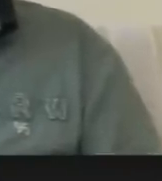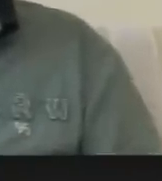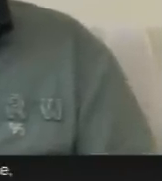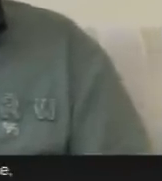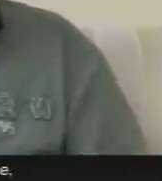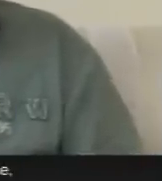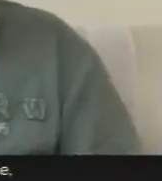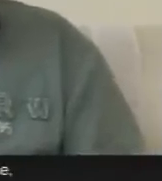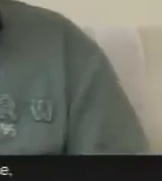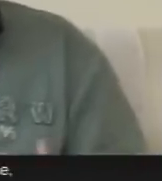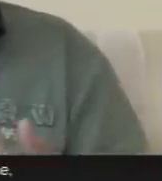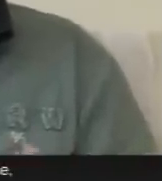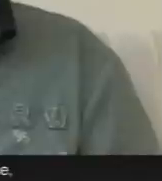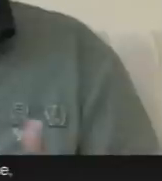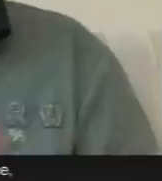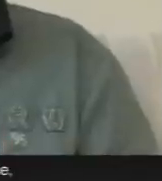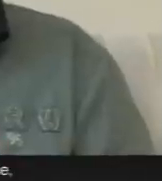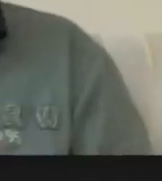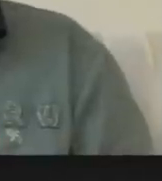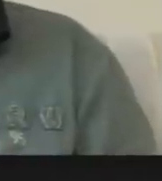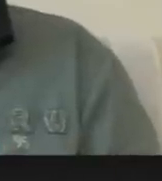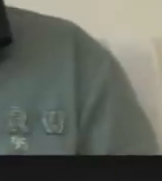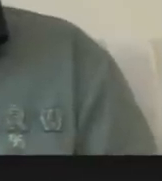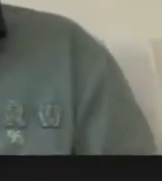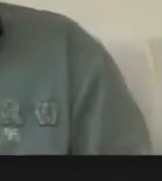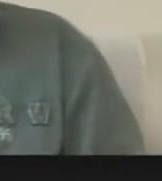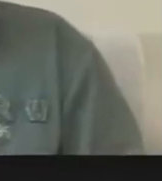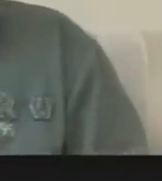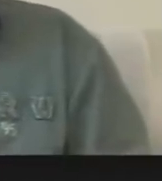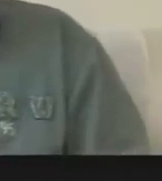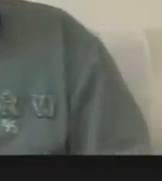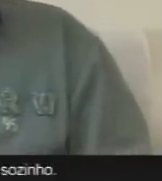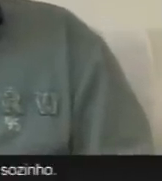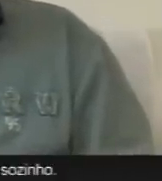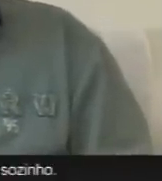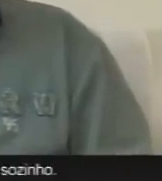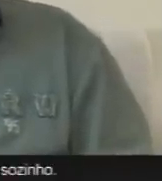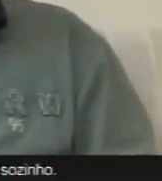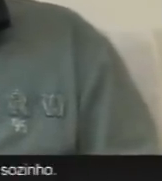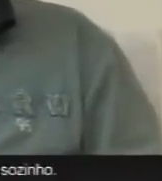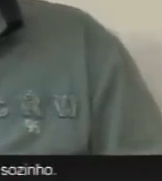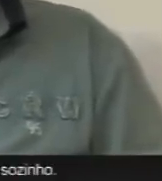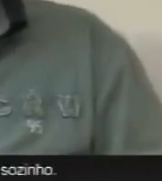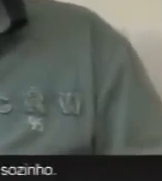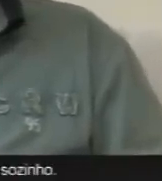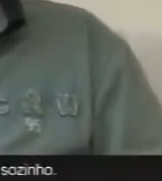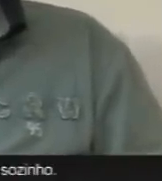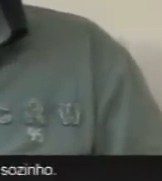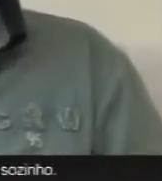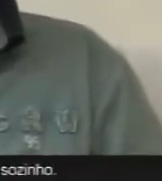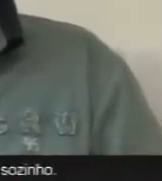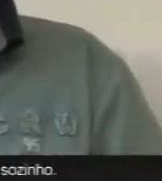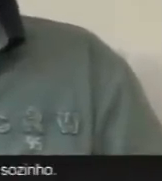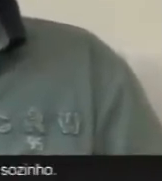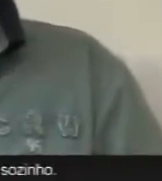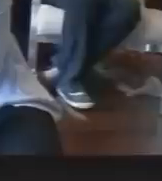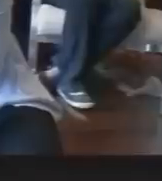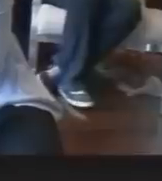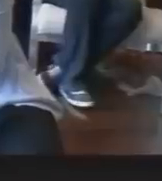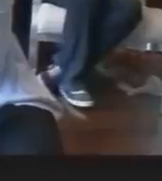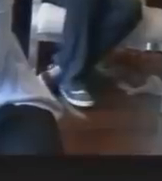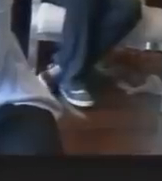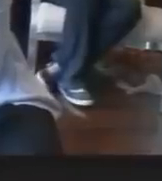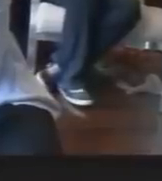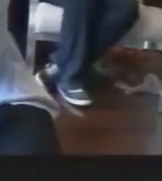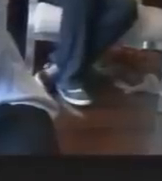6 anos num lugar que você não tem pai, não tem mãe, não tem nada, ninguém a recorrer, e ainda assim ter que enfrentar todos os problemas sozinho. Então foi